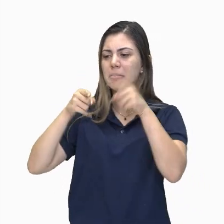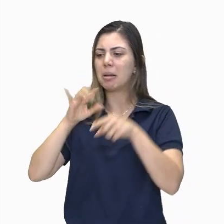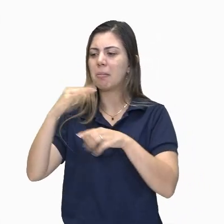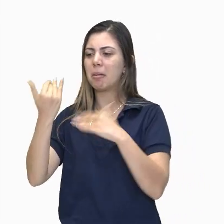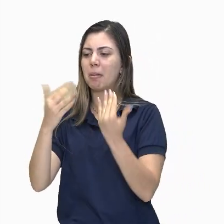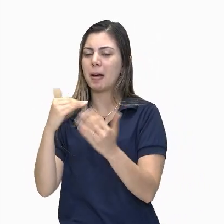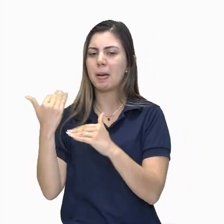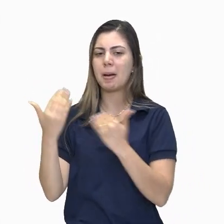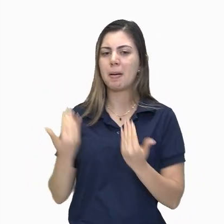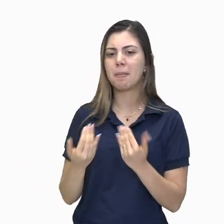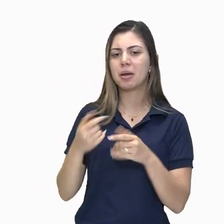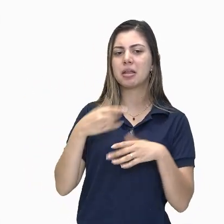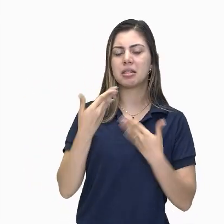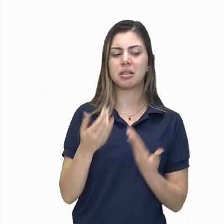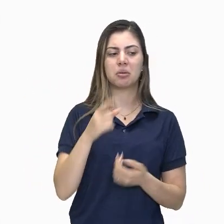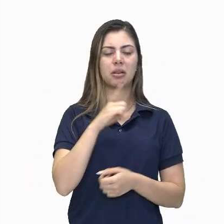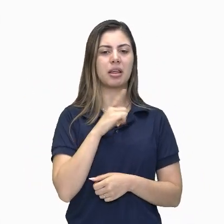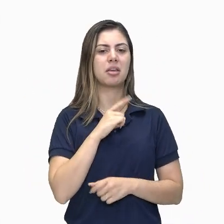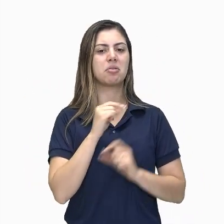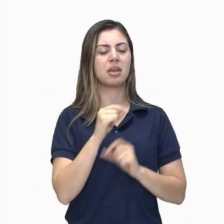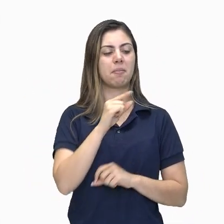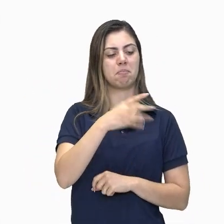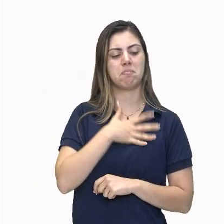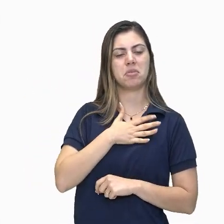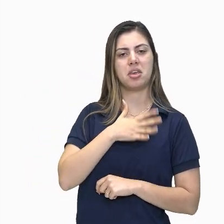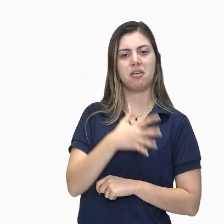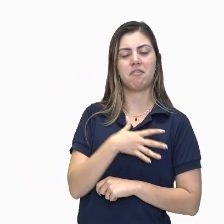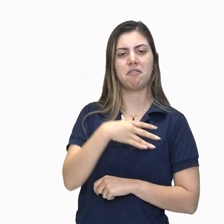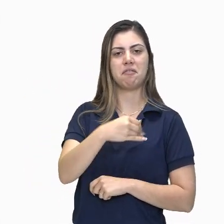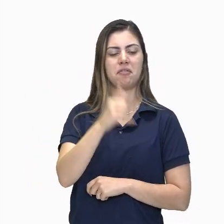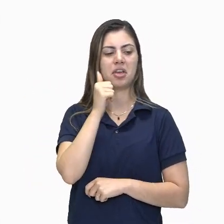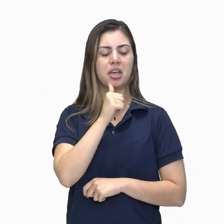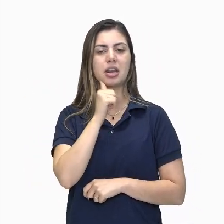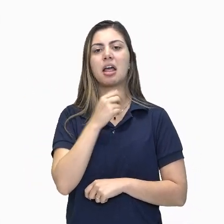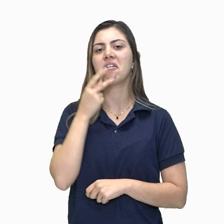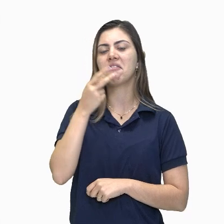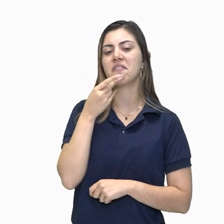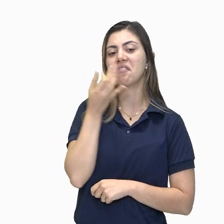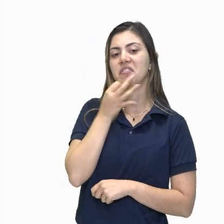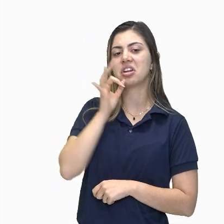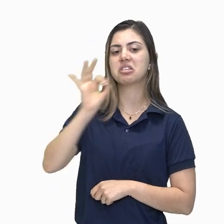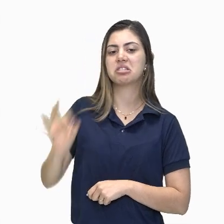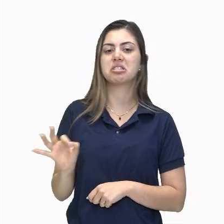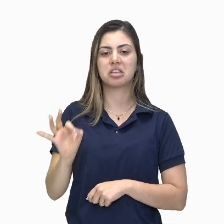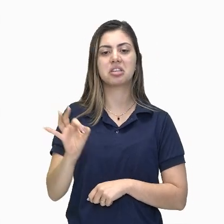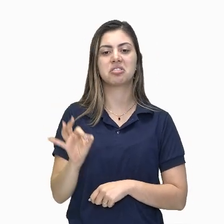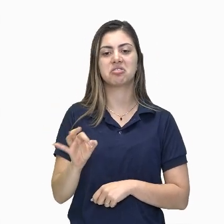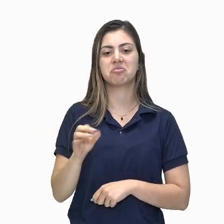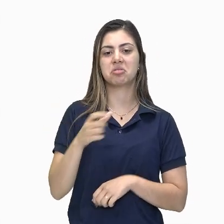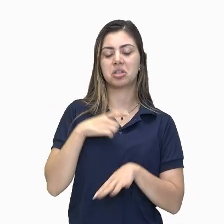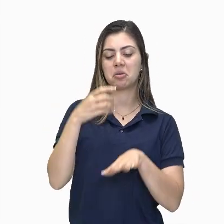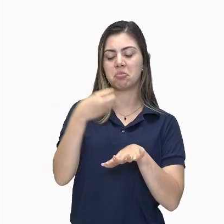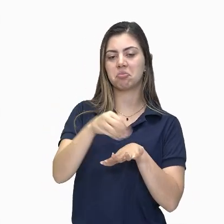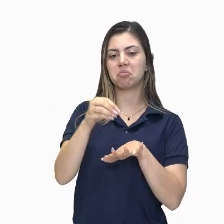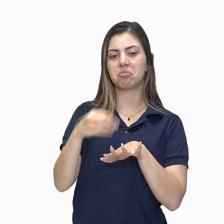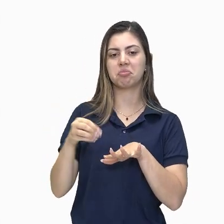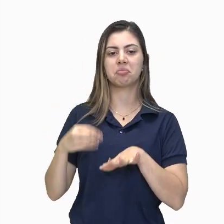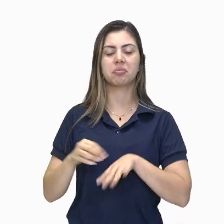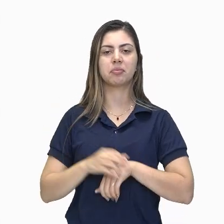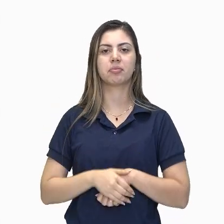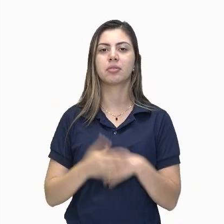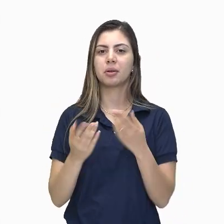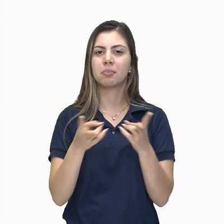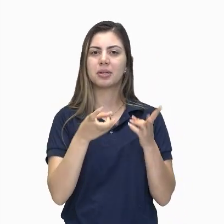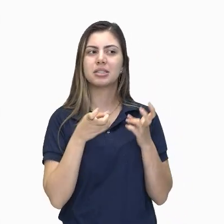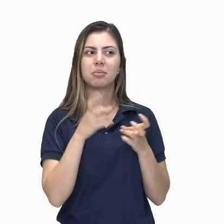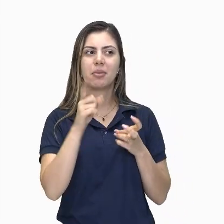que as filhas da senhora falam o francês e tocam os príncipes com as unhas. Então, criticando esse